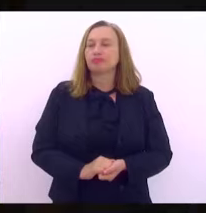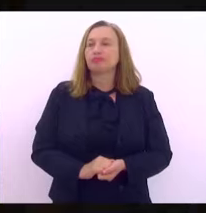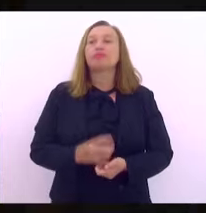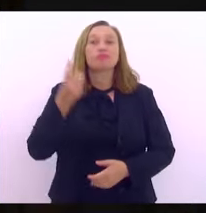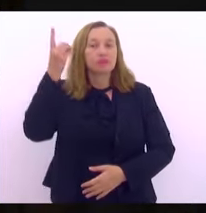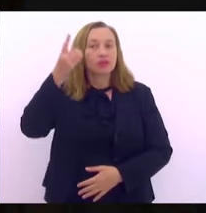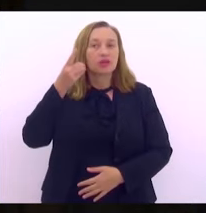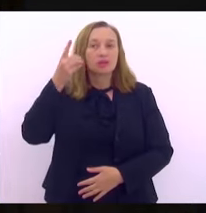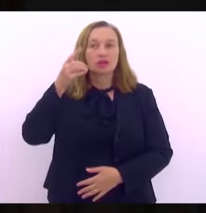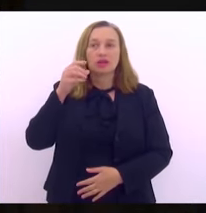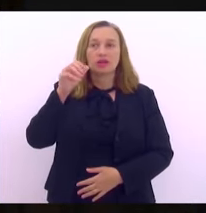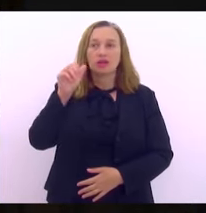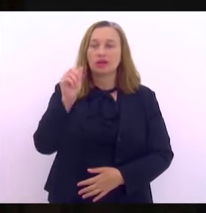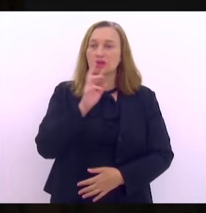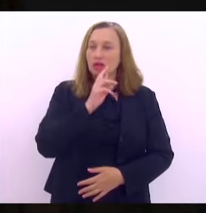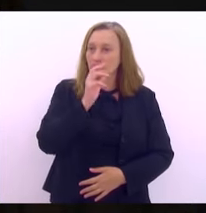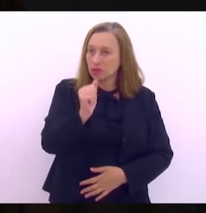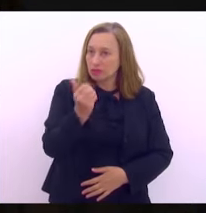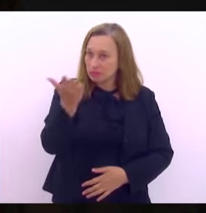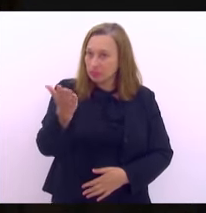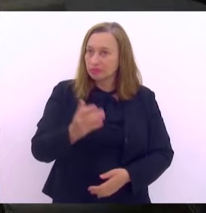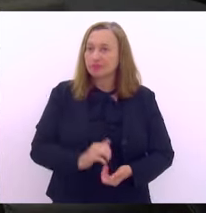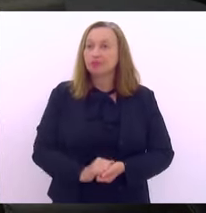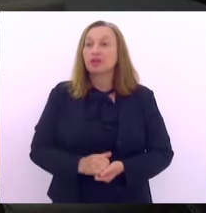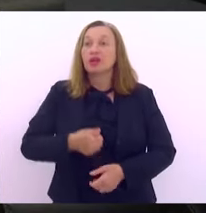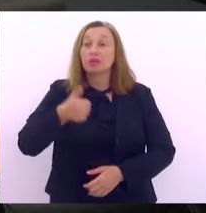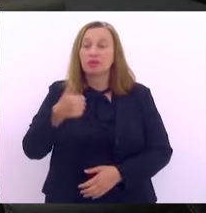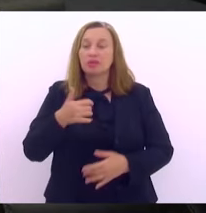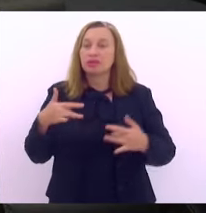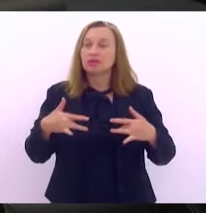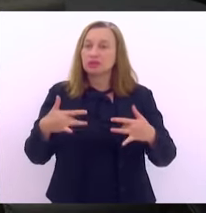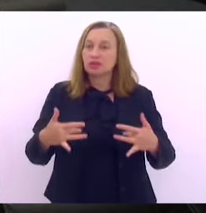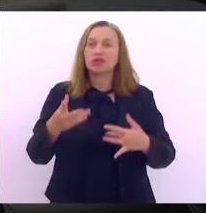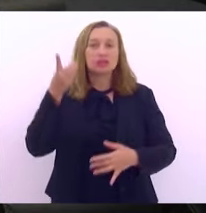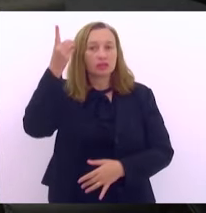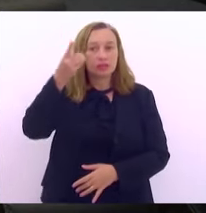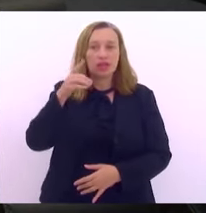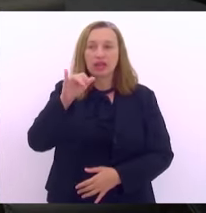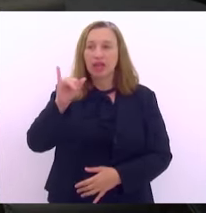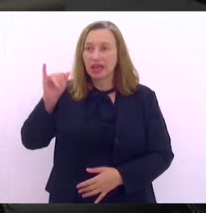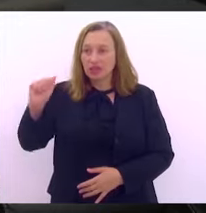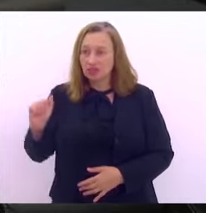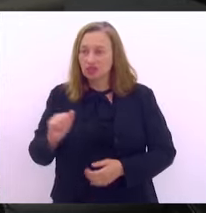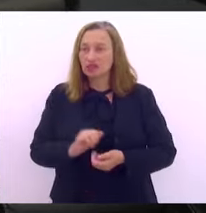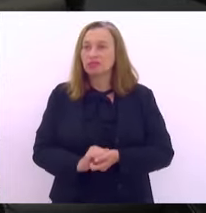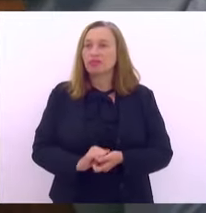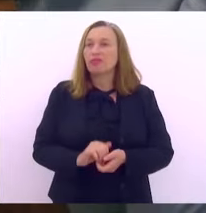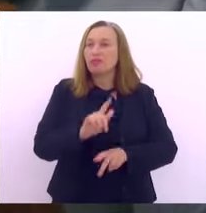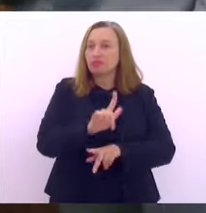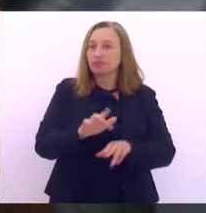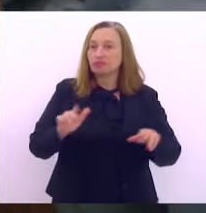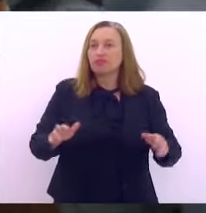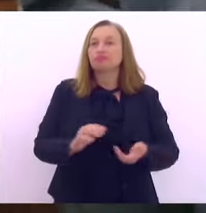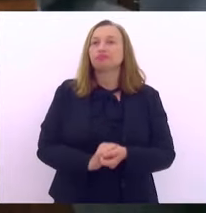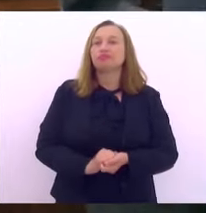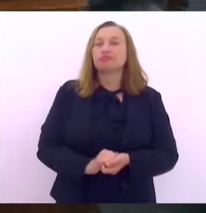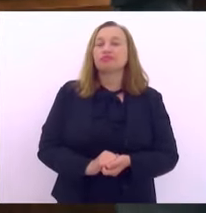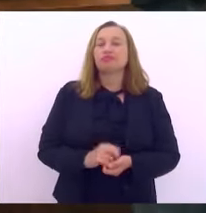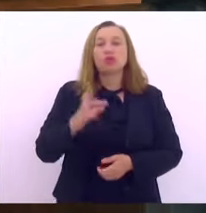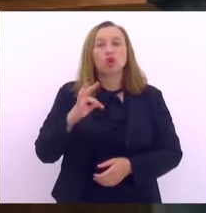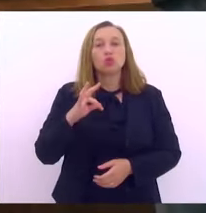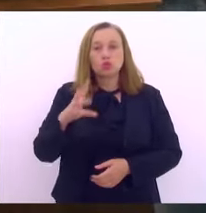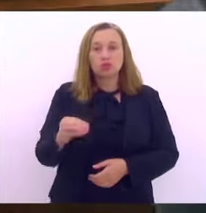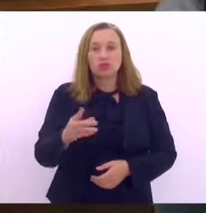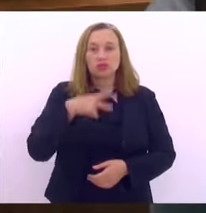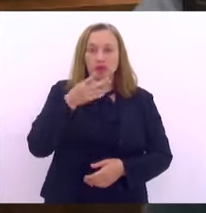Deputada Amorim, quer... Senhor presidente, eu quero palavra. Primeiro me solidarizar, deputada Índia Armelau, e fazer uma diferenciação, deputada. Além de tudo que Vossa Excelência se